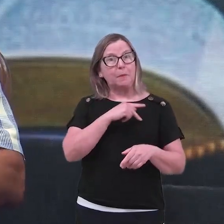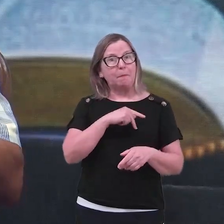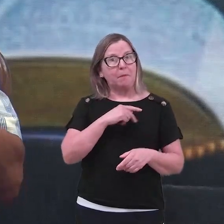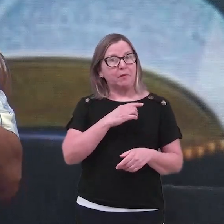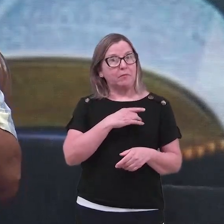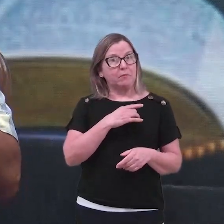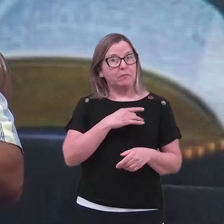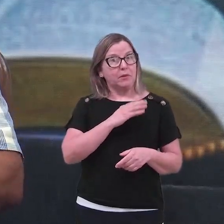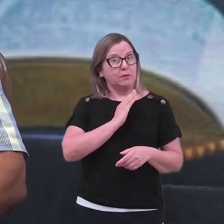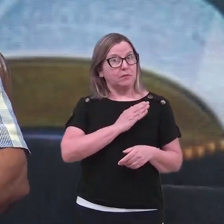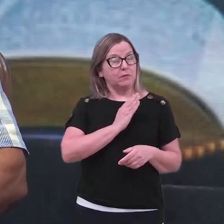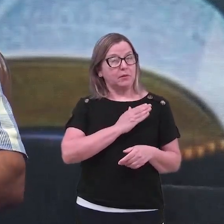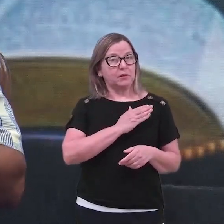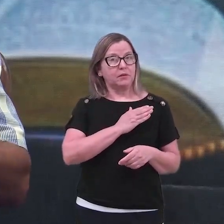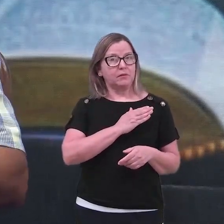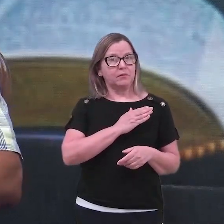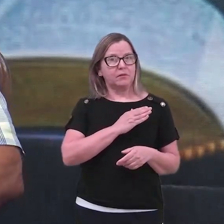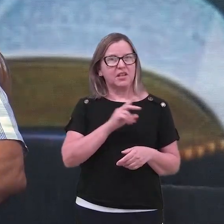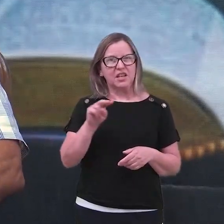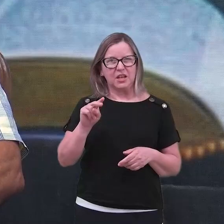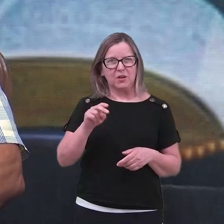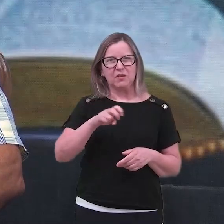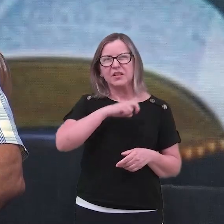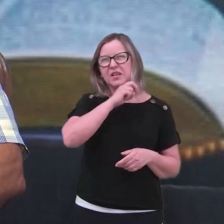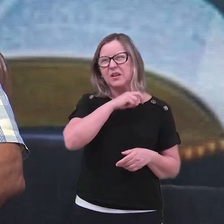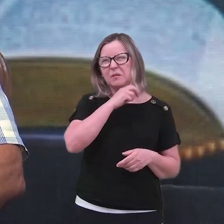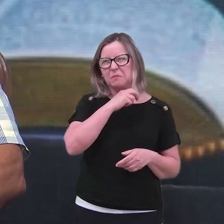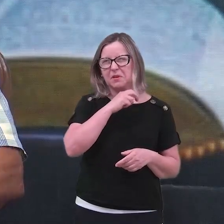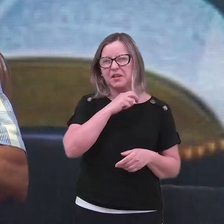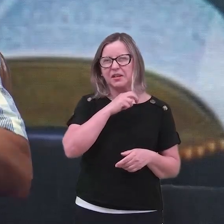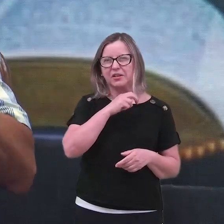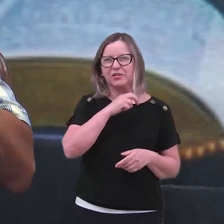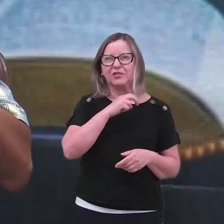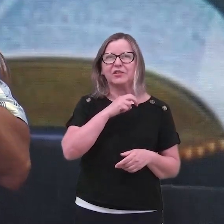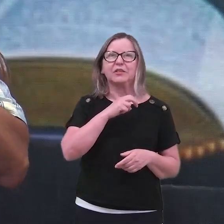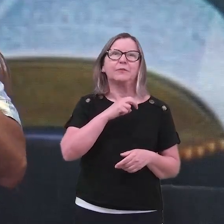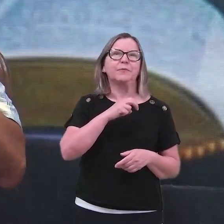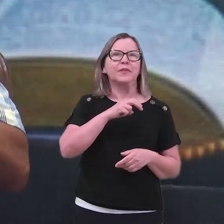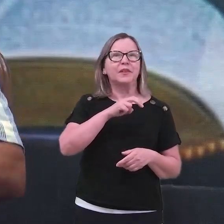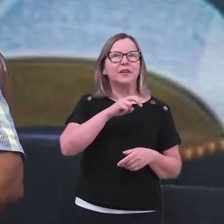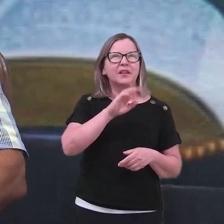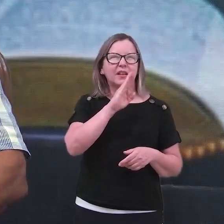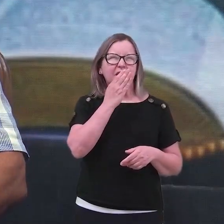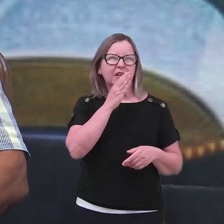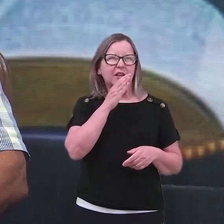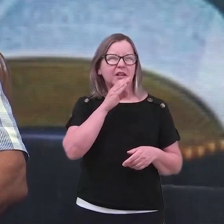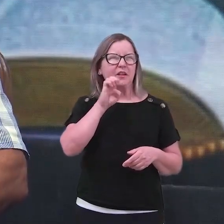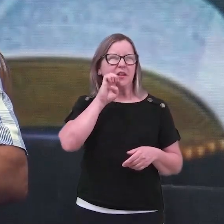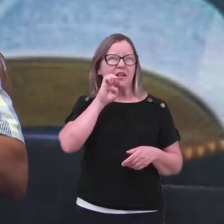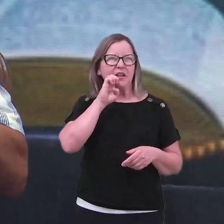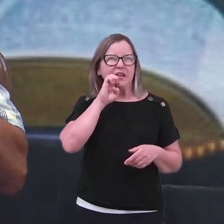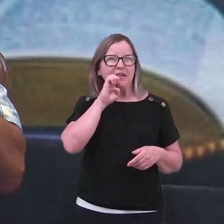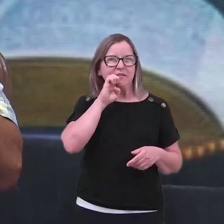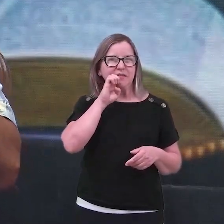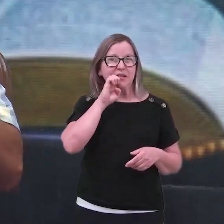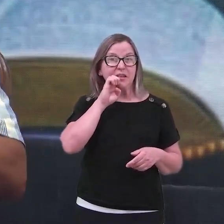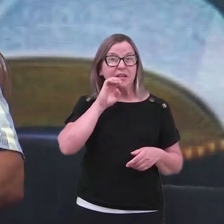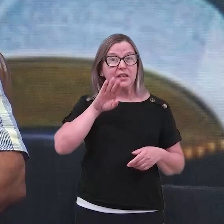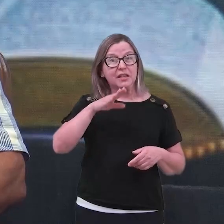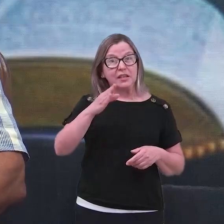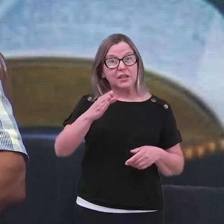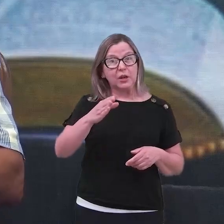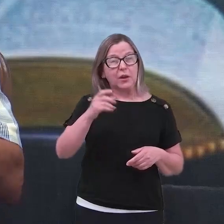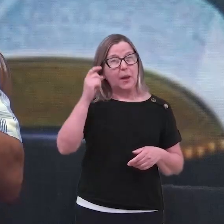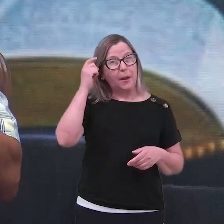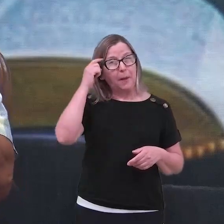dele. Disse, eu temo que assim como a serpente enganou a Eva, de alguma forma, de alguma maneira, a mente de